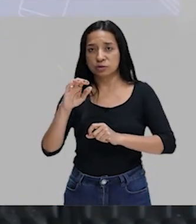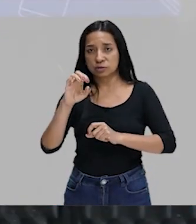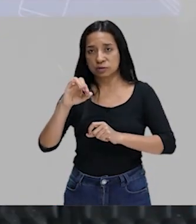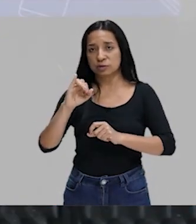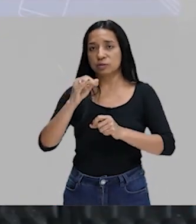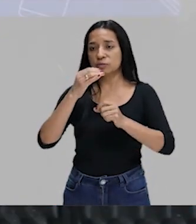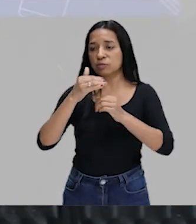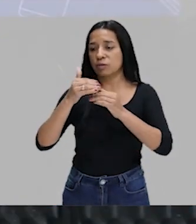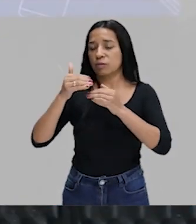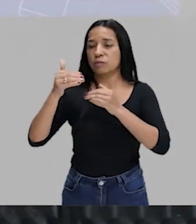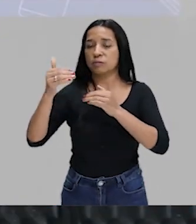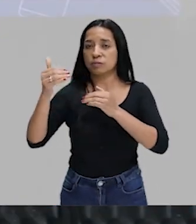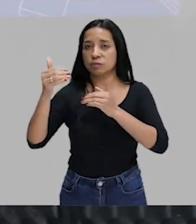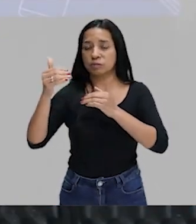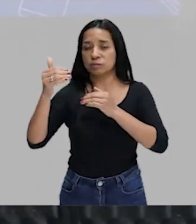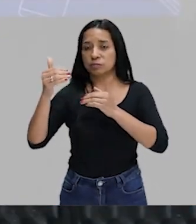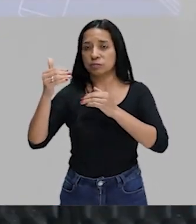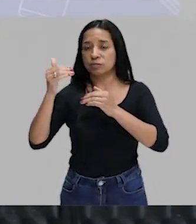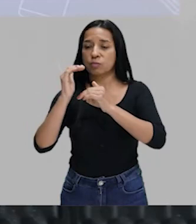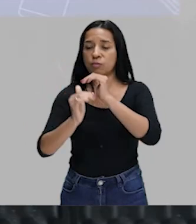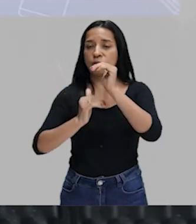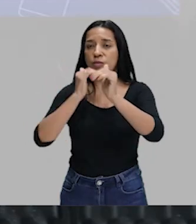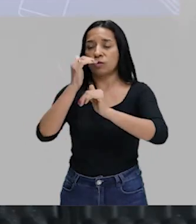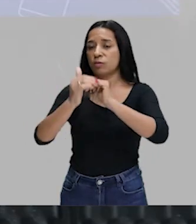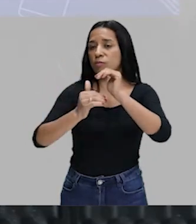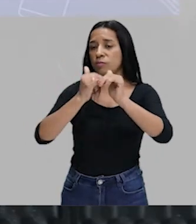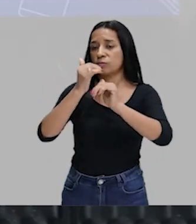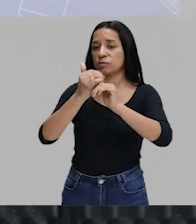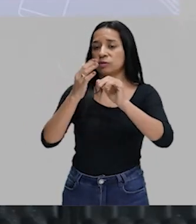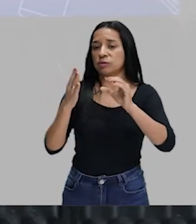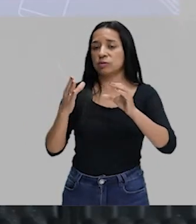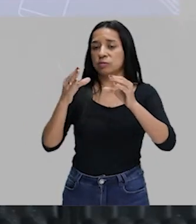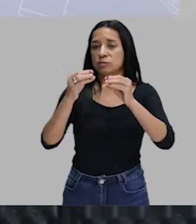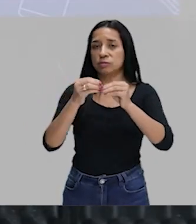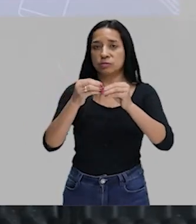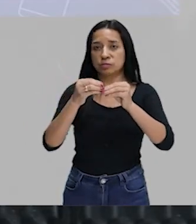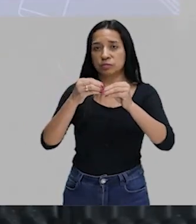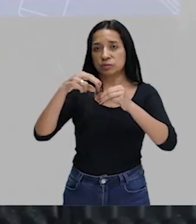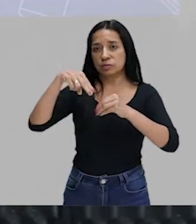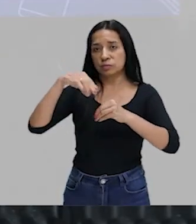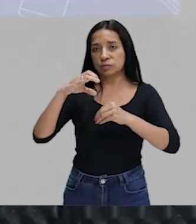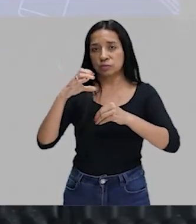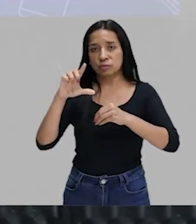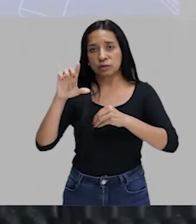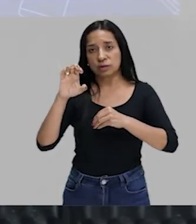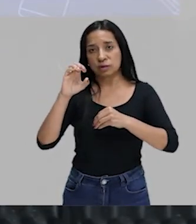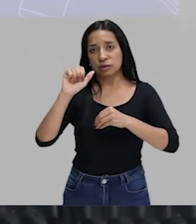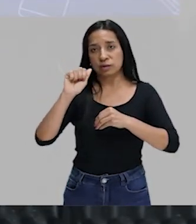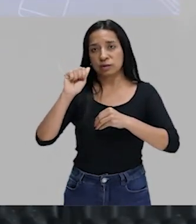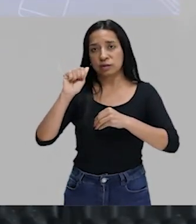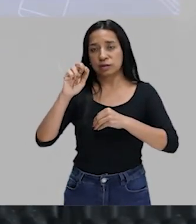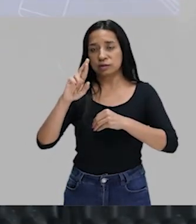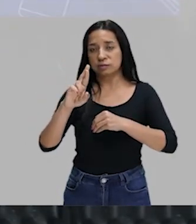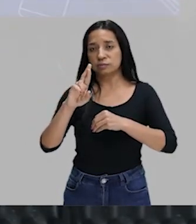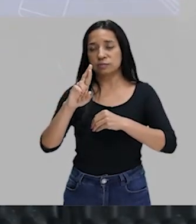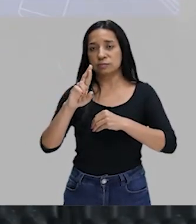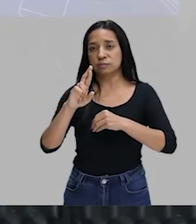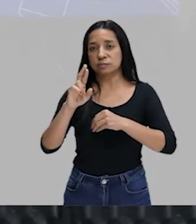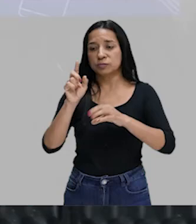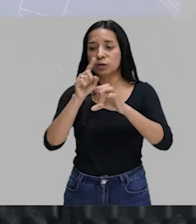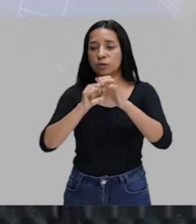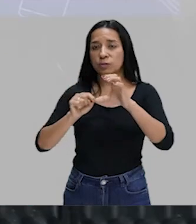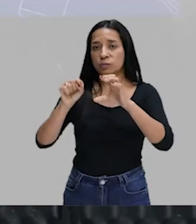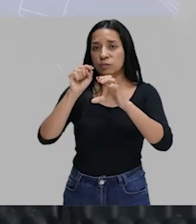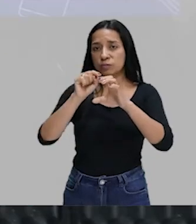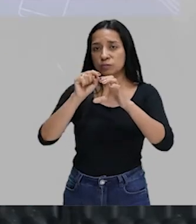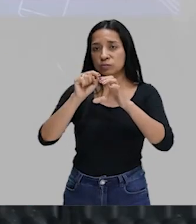passando por processos de fusão nuclear, tá certo? Isso ainda lá no seu núcleo, ok?